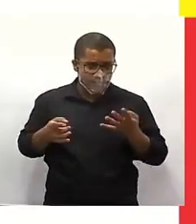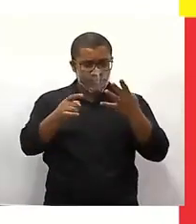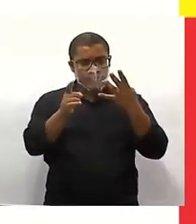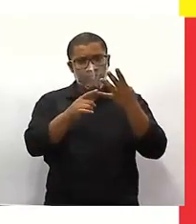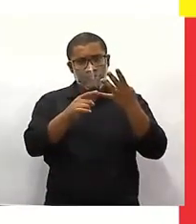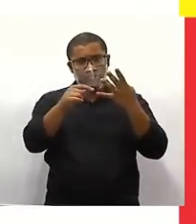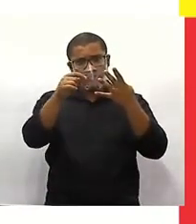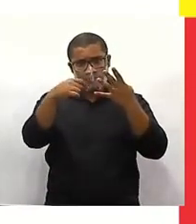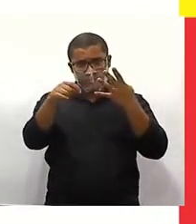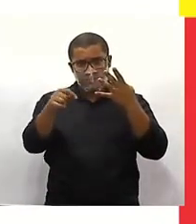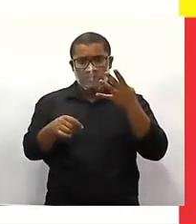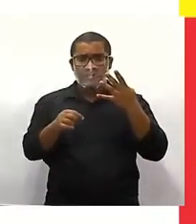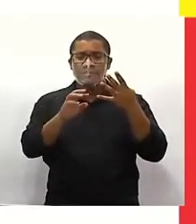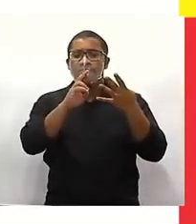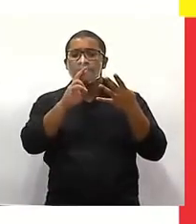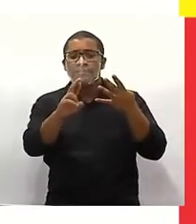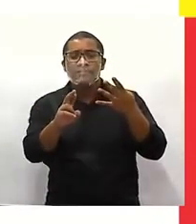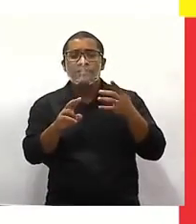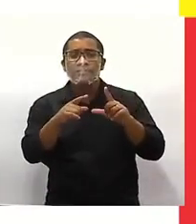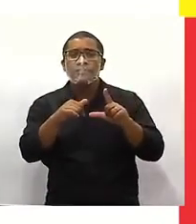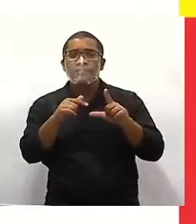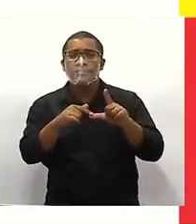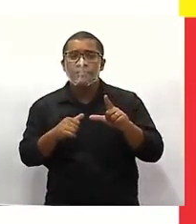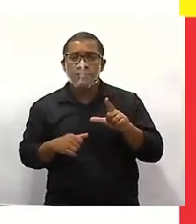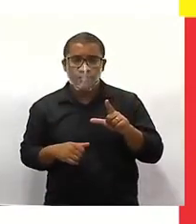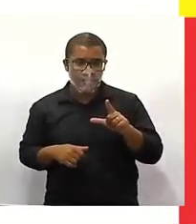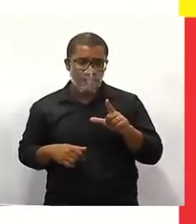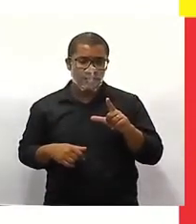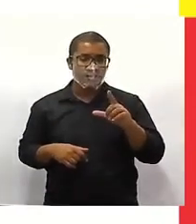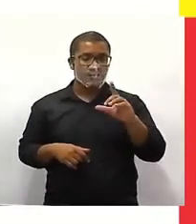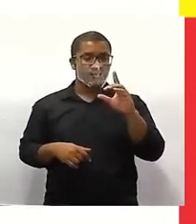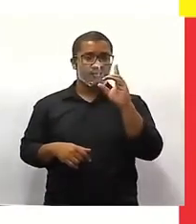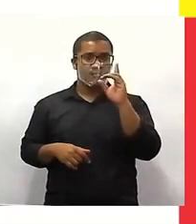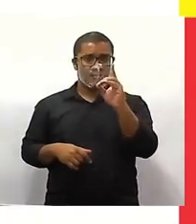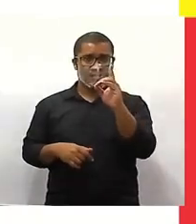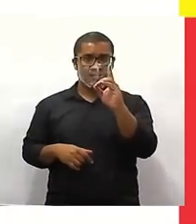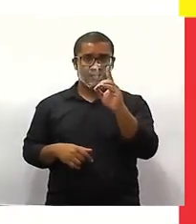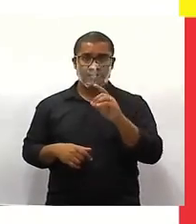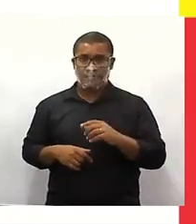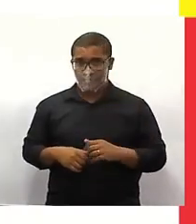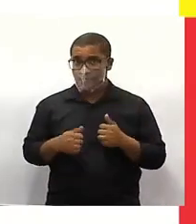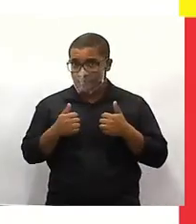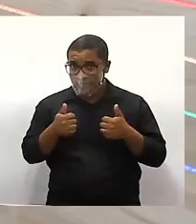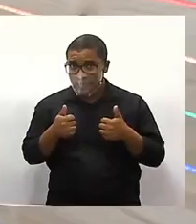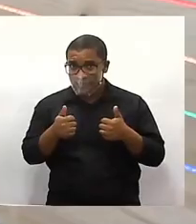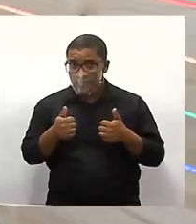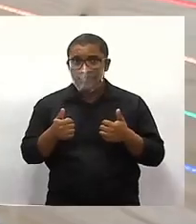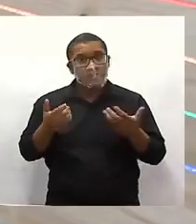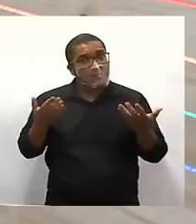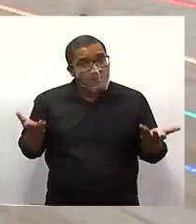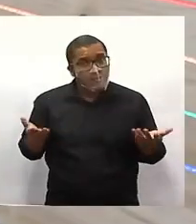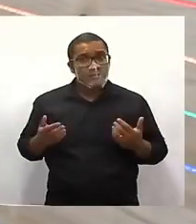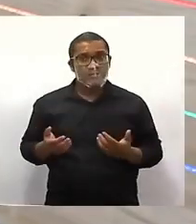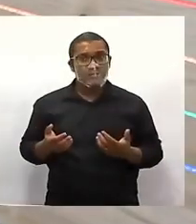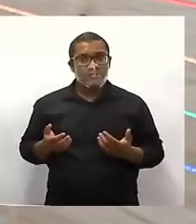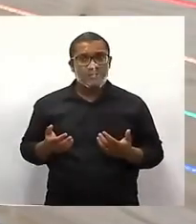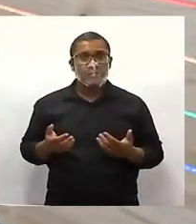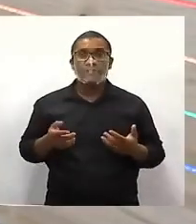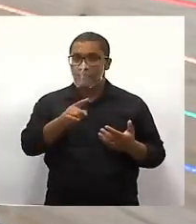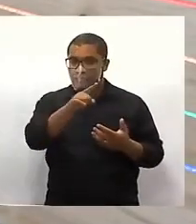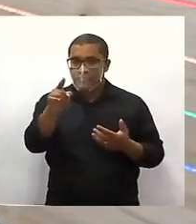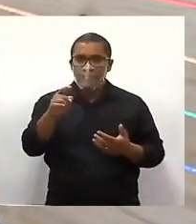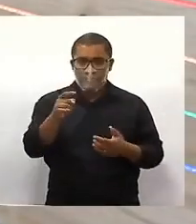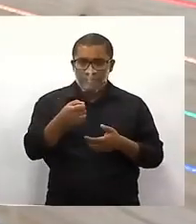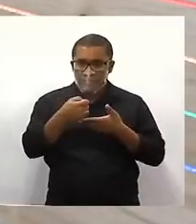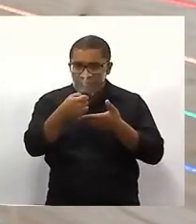pode ser a questão 1, 2 e 4, letra D. Beleza? Bom, gente, espero que